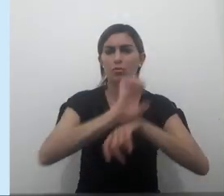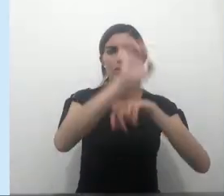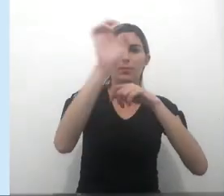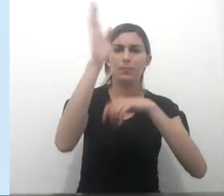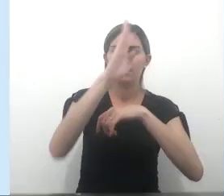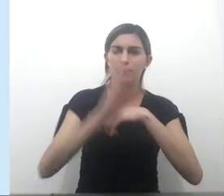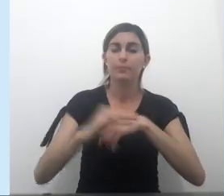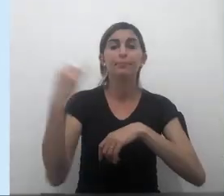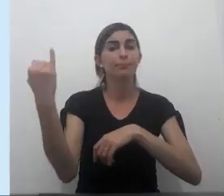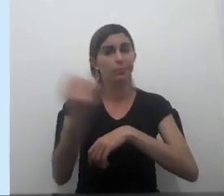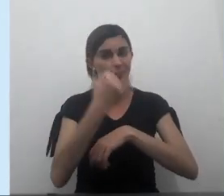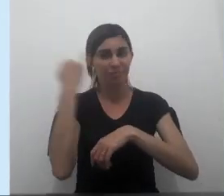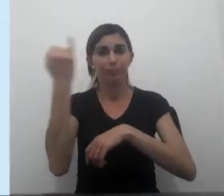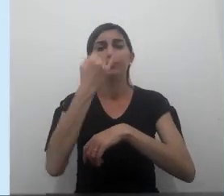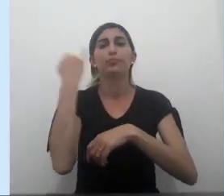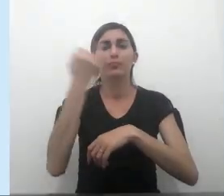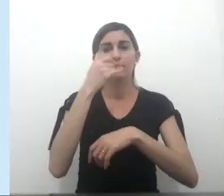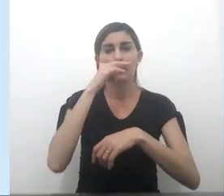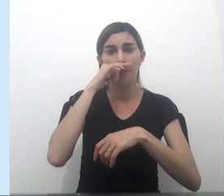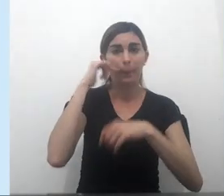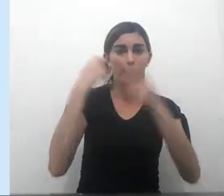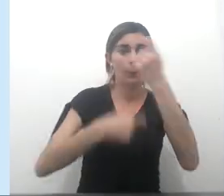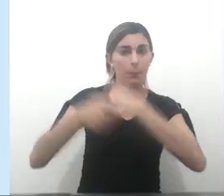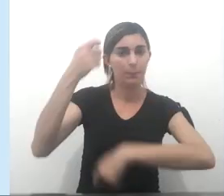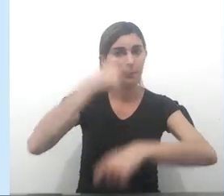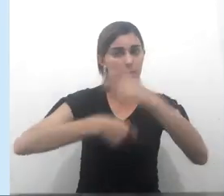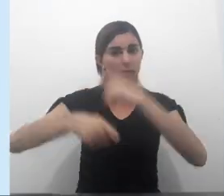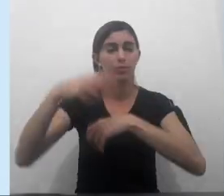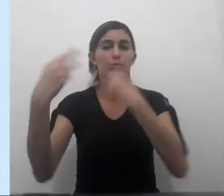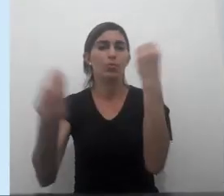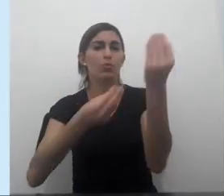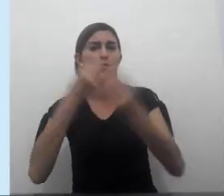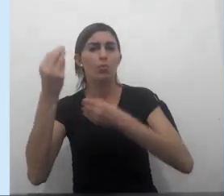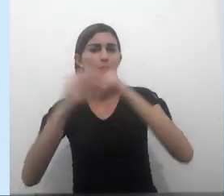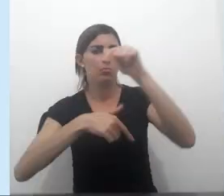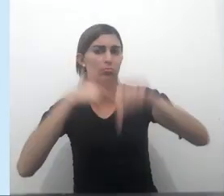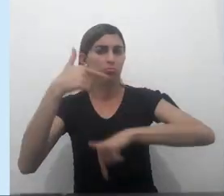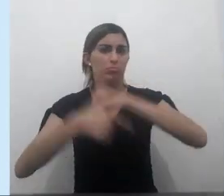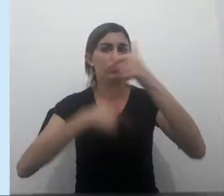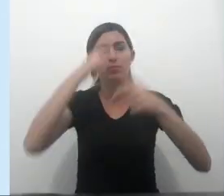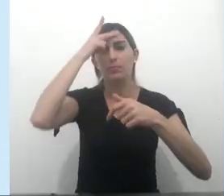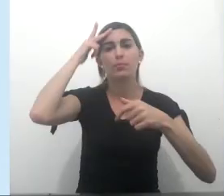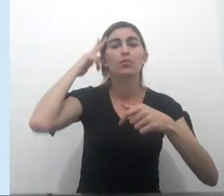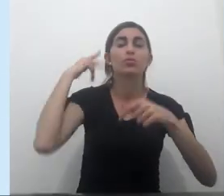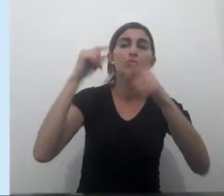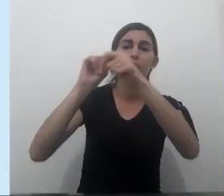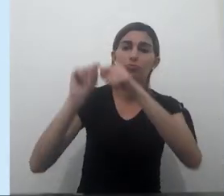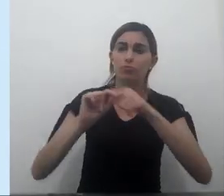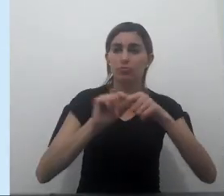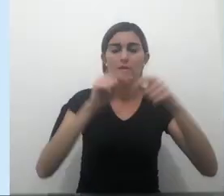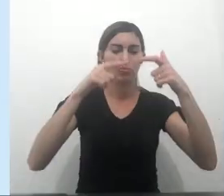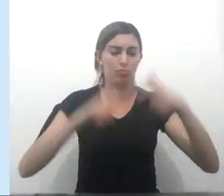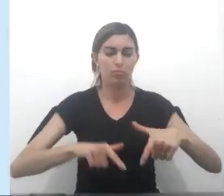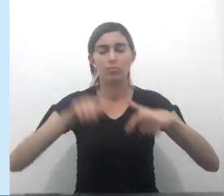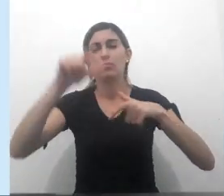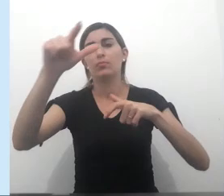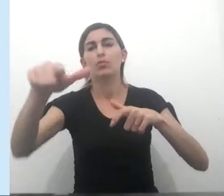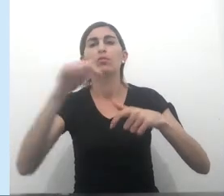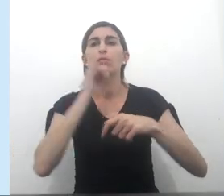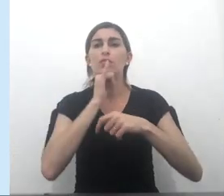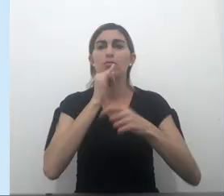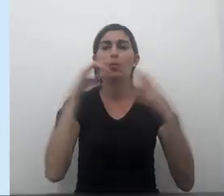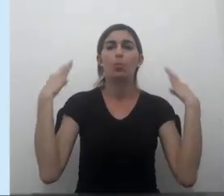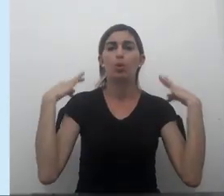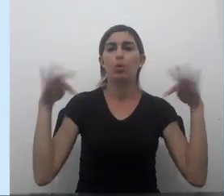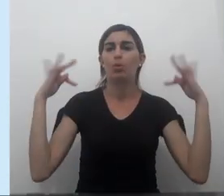brasileiro é muito importante tanto para o comércio como para as atividades que as pessoas fazem de uma área para outra, como